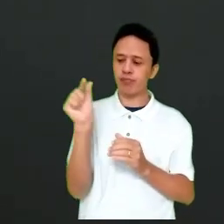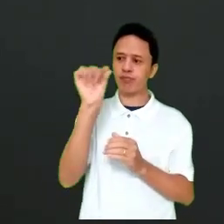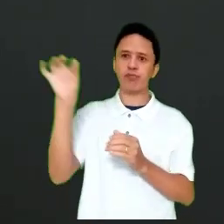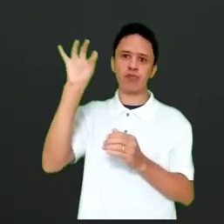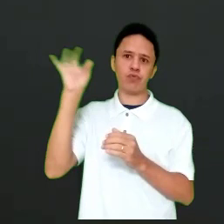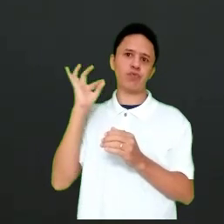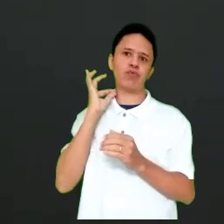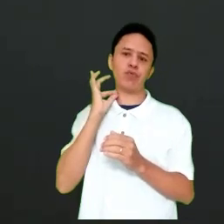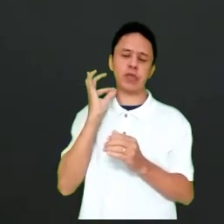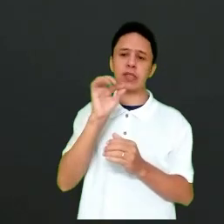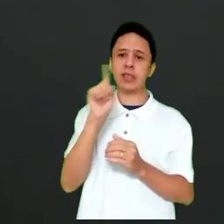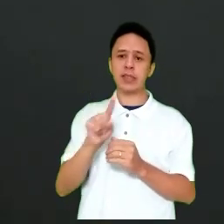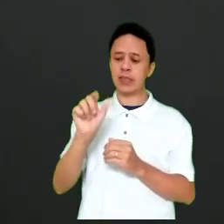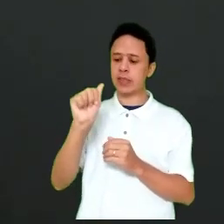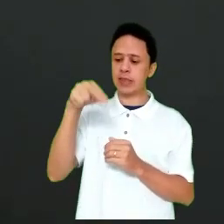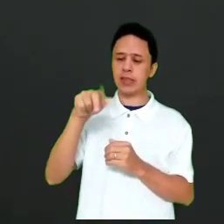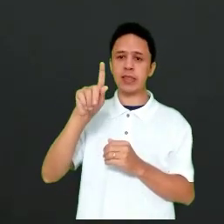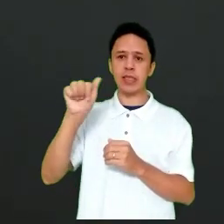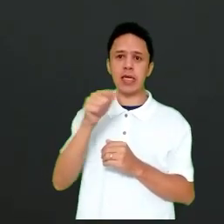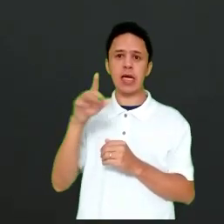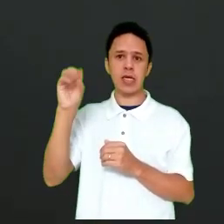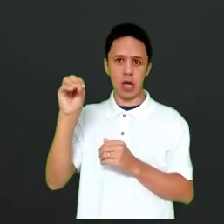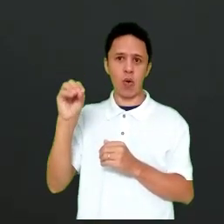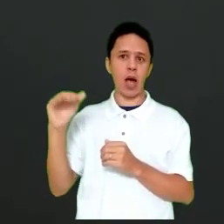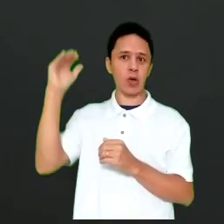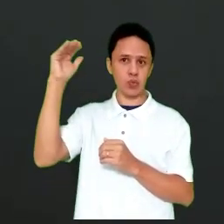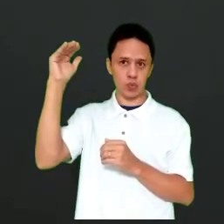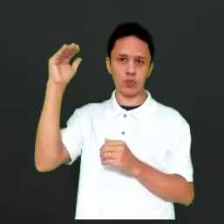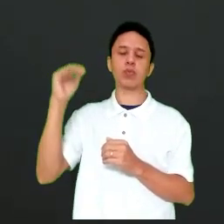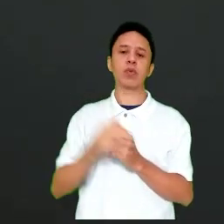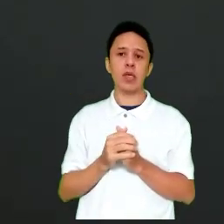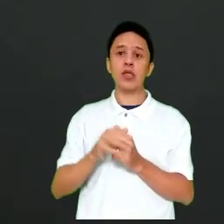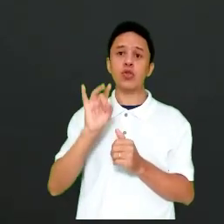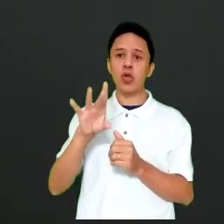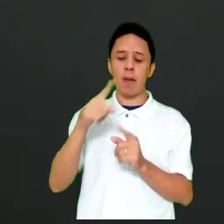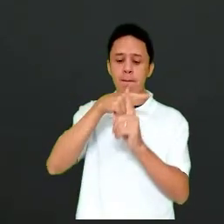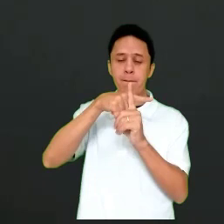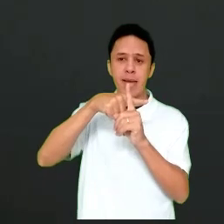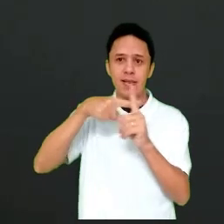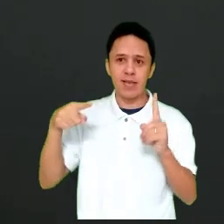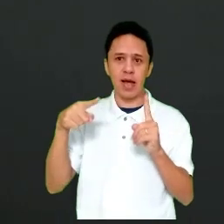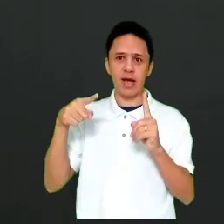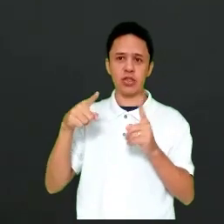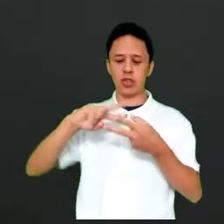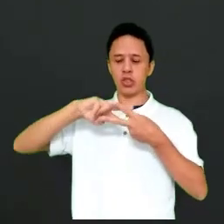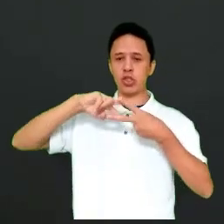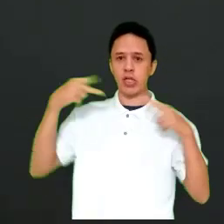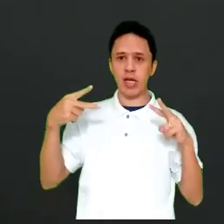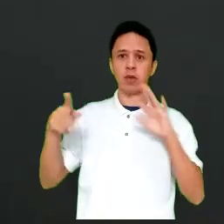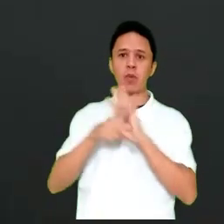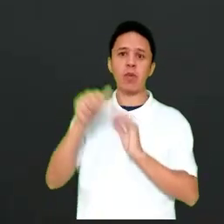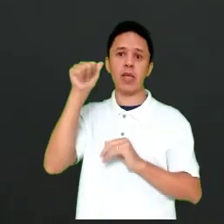filho só da rainha e somente só. A gente fala que ele é um adulto haploide, ele é um adulto formado pela metade da